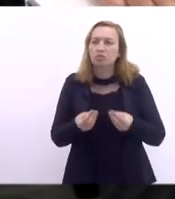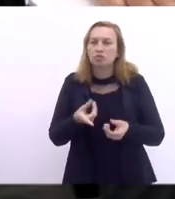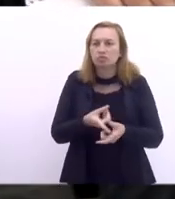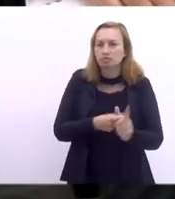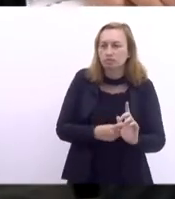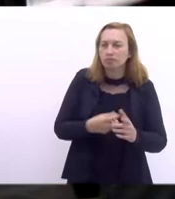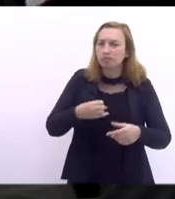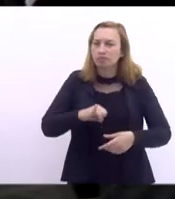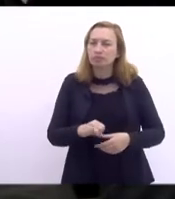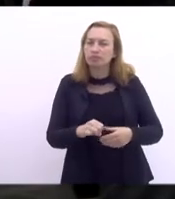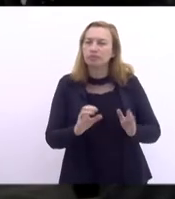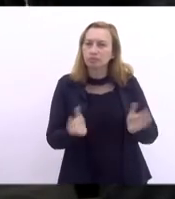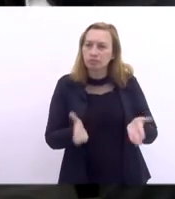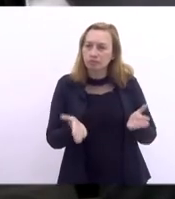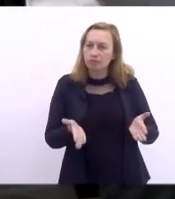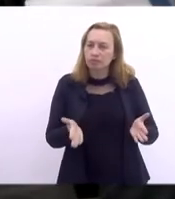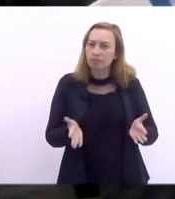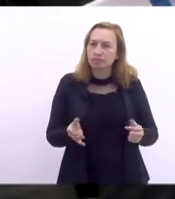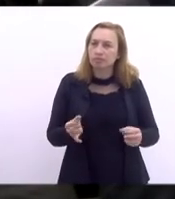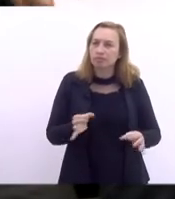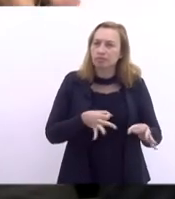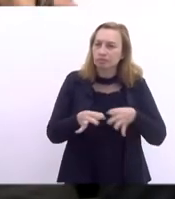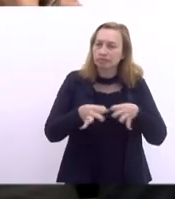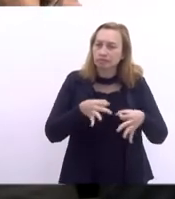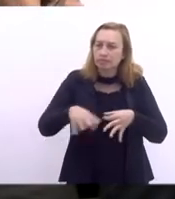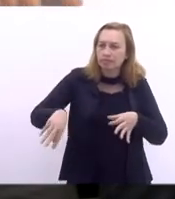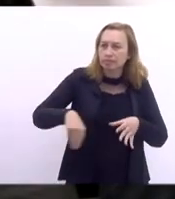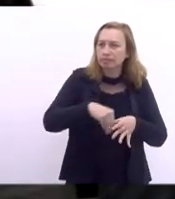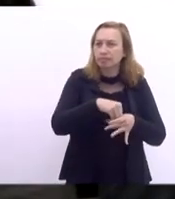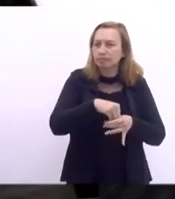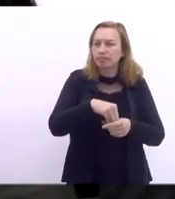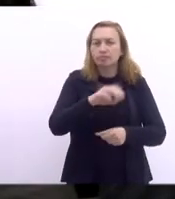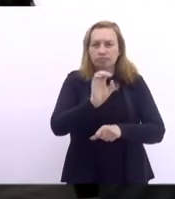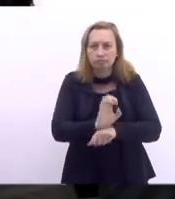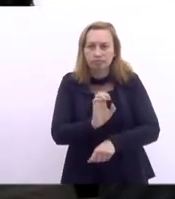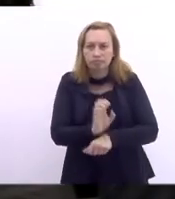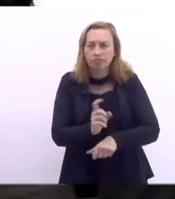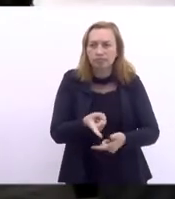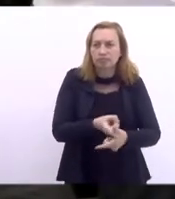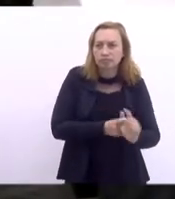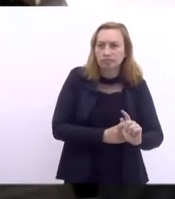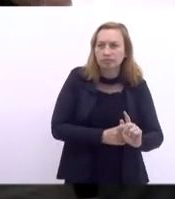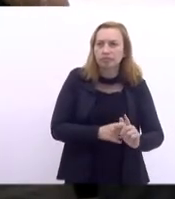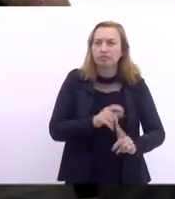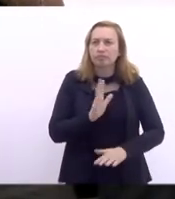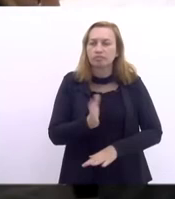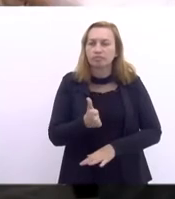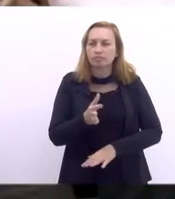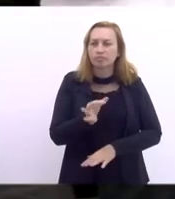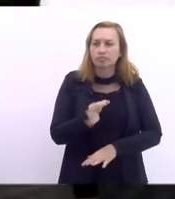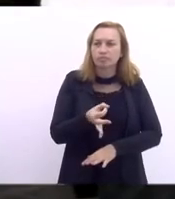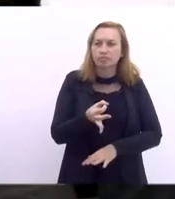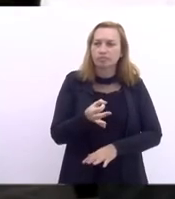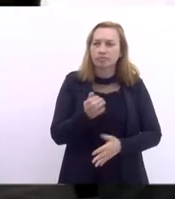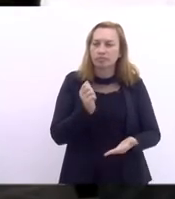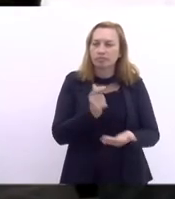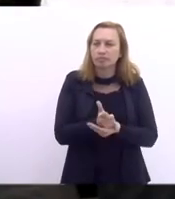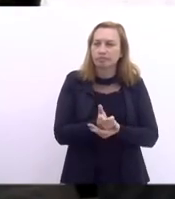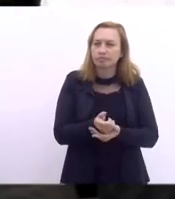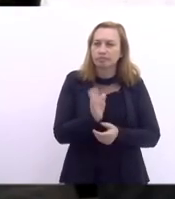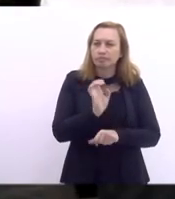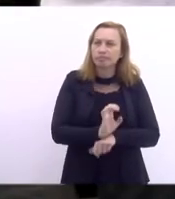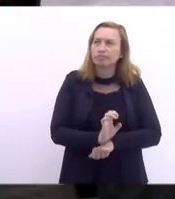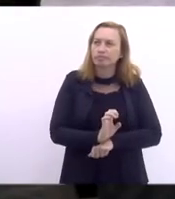tivesse hoje contabilizada dentro da do estado como dívida provavelmente a dívida consolidada do Estado